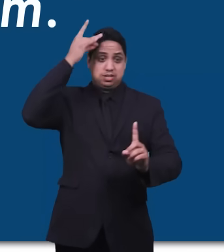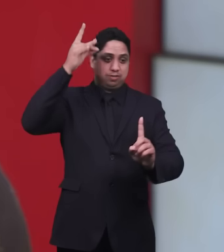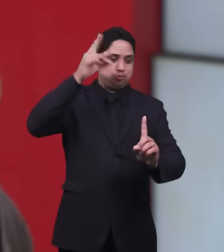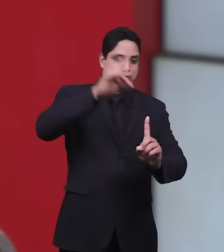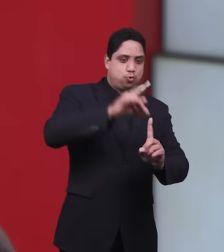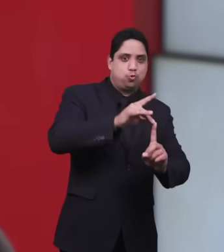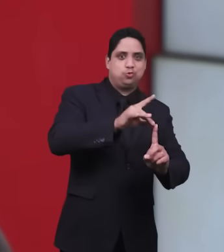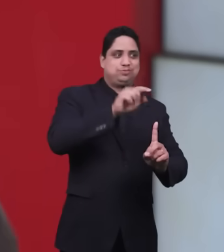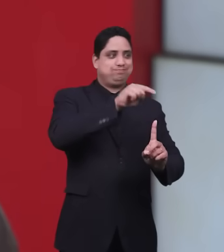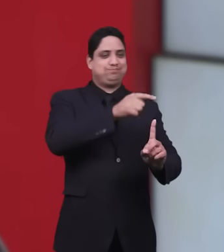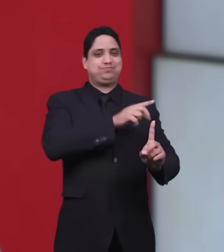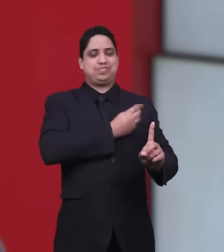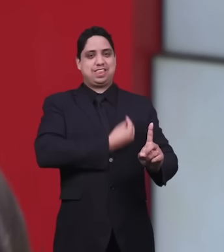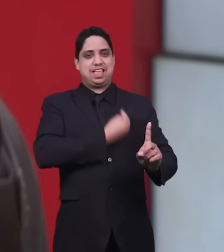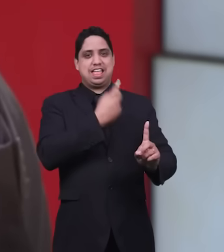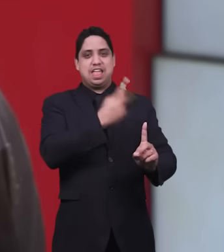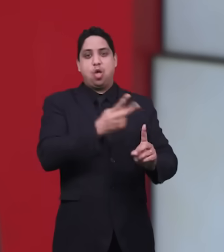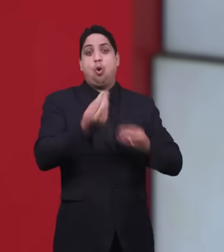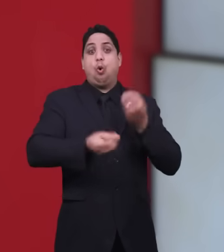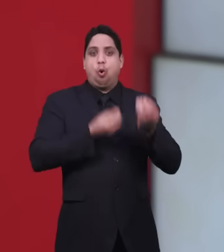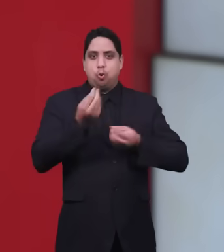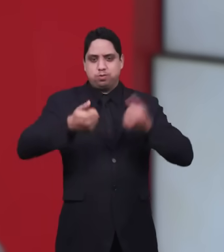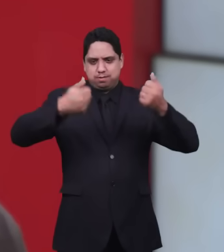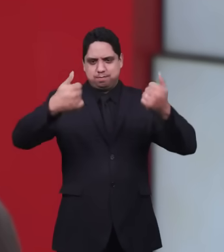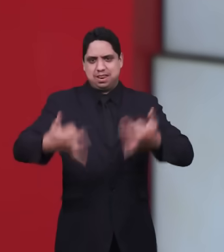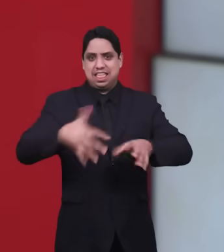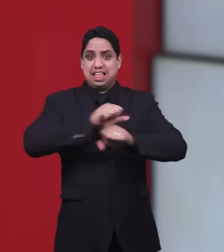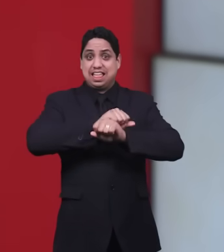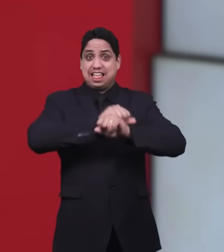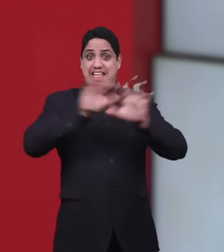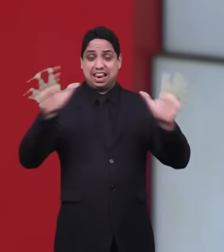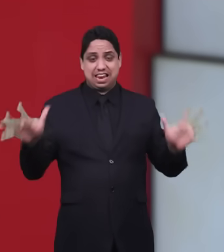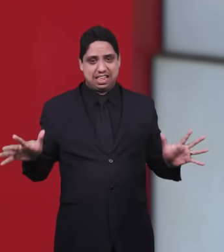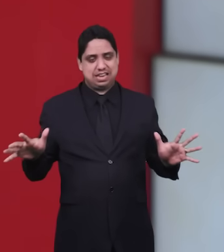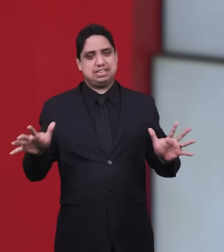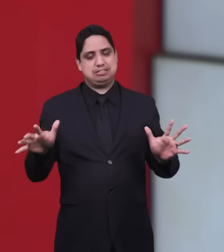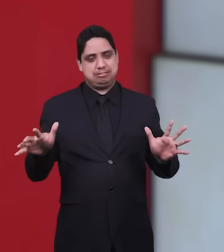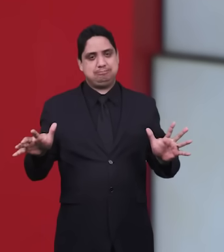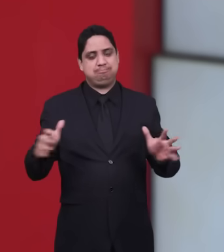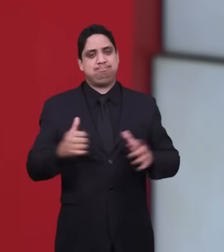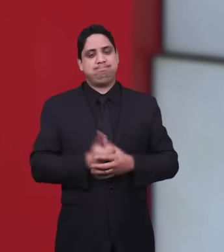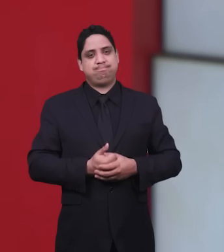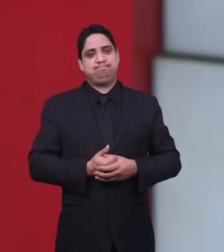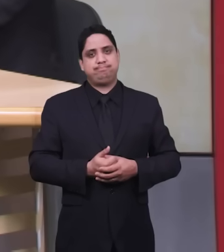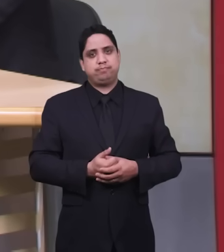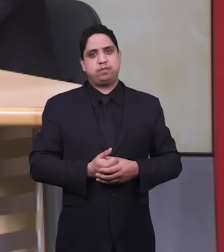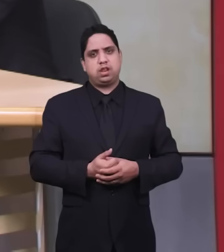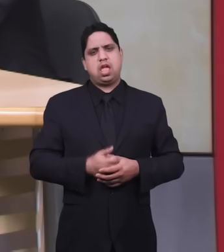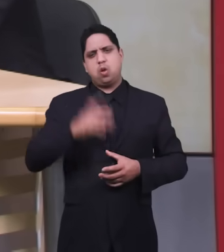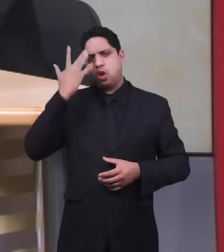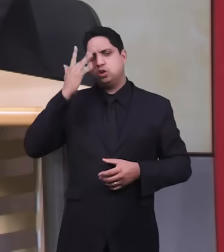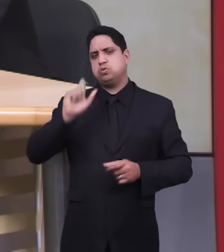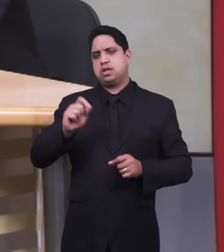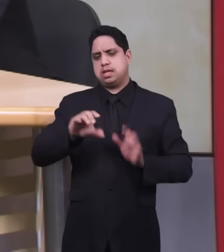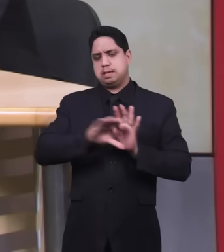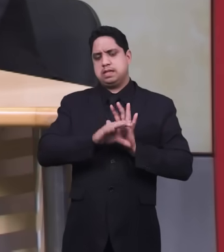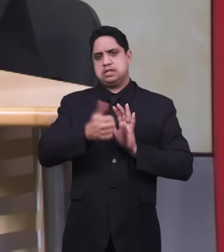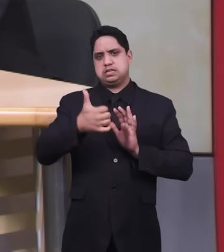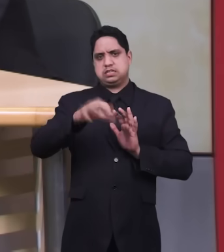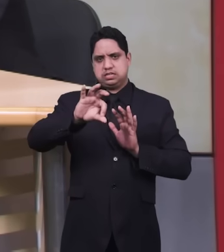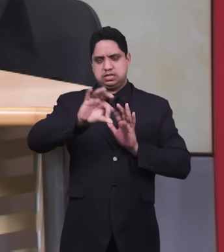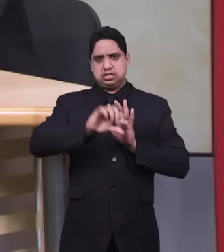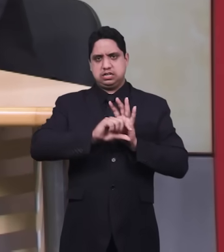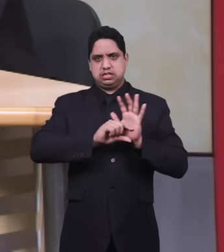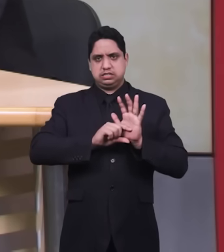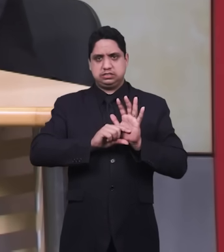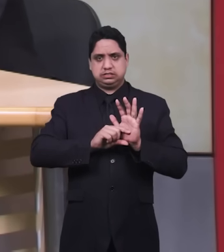que as coisas se distinguem, bem definidas, bem delineadas. Alexandre, eu acho que o capítulo 19 do